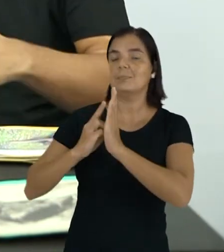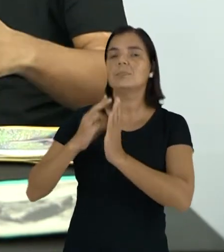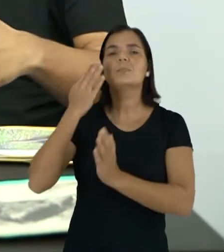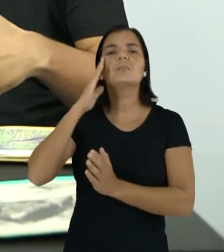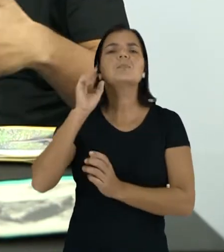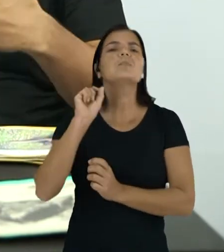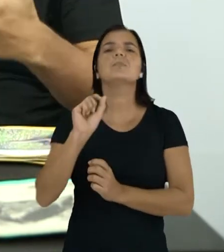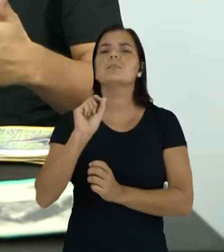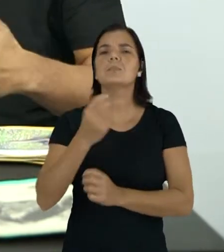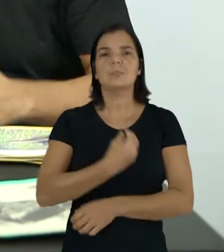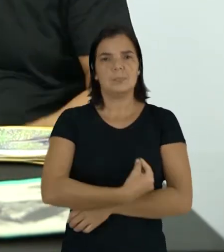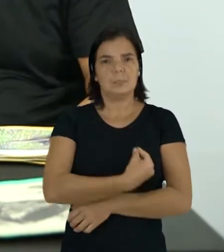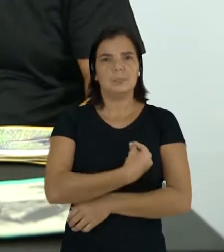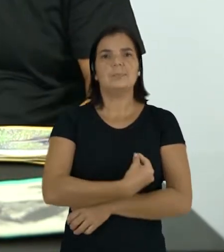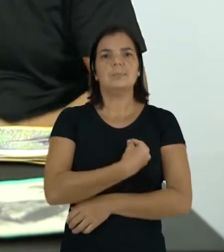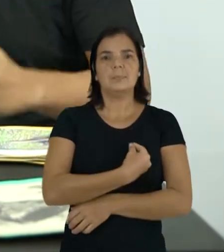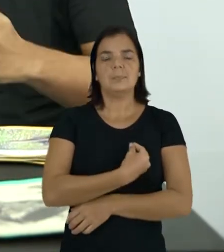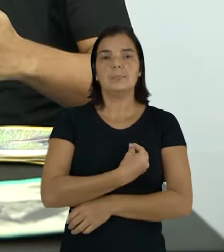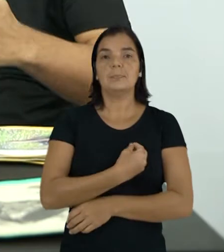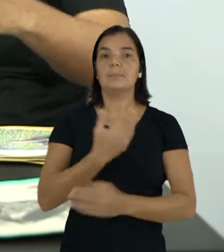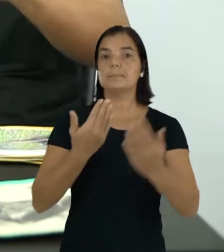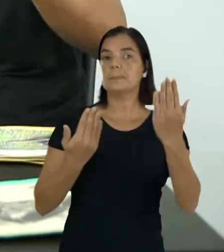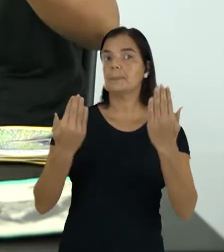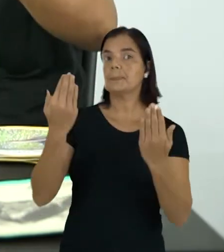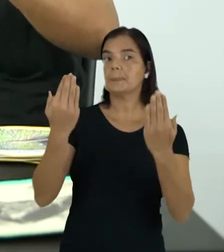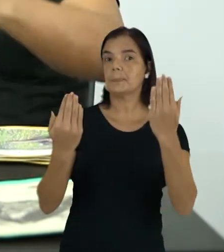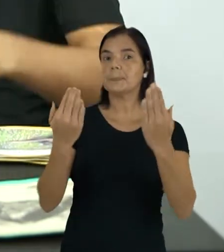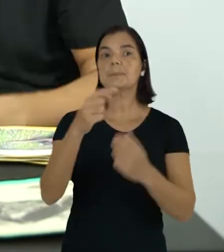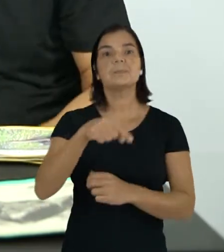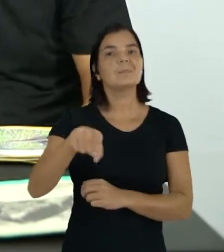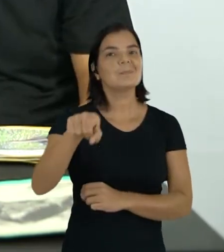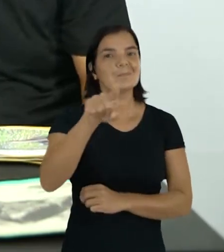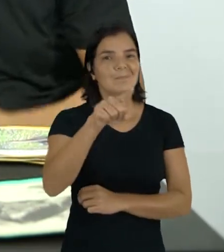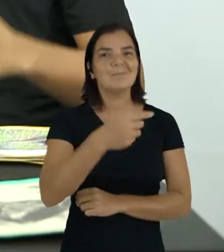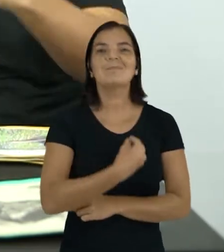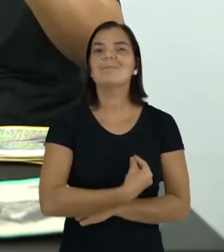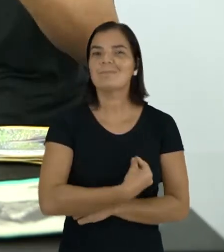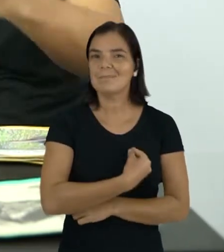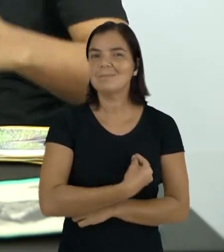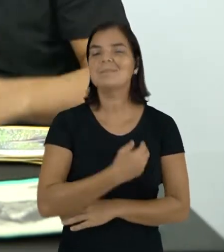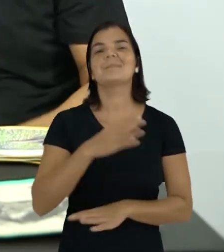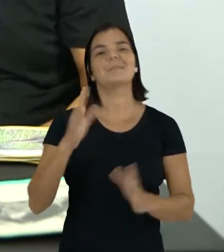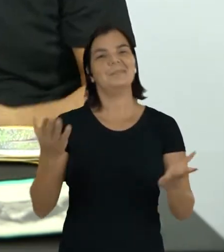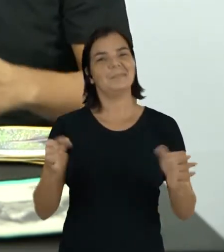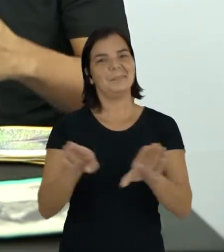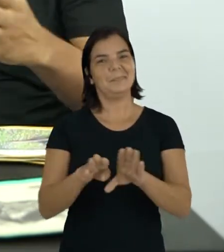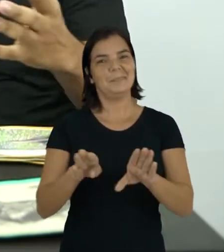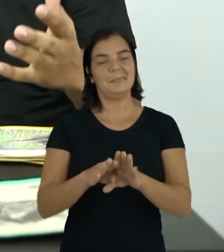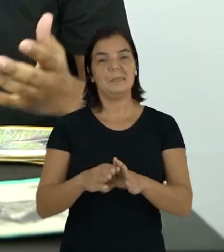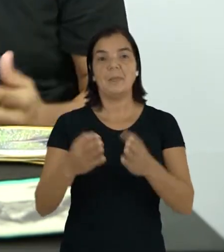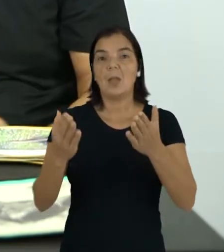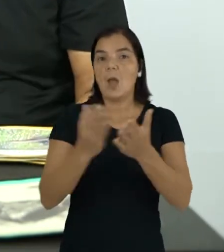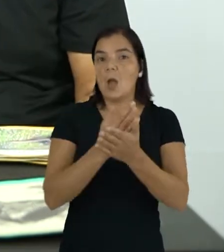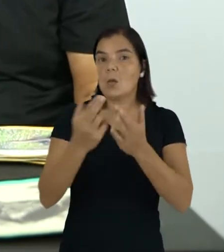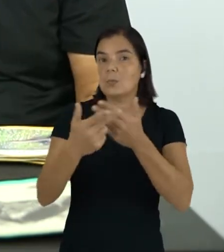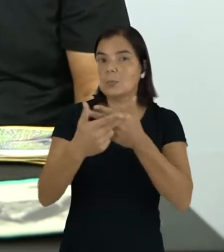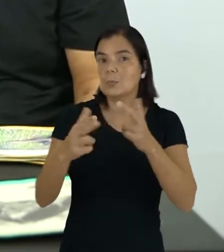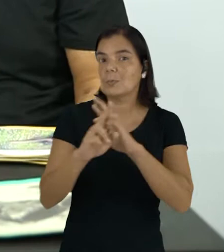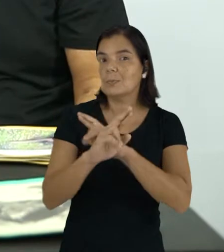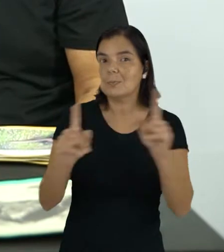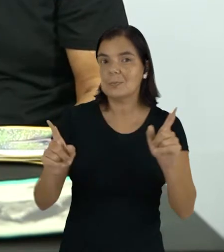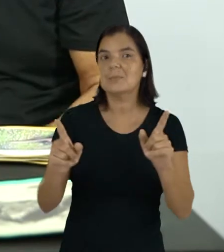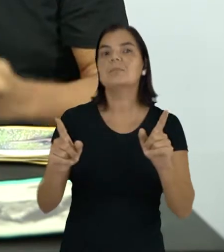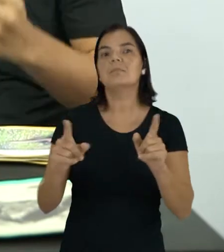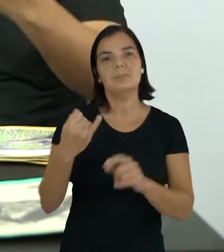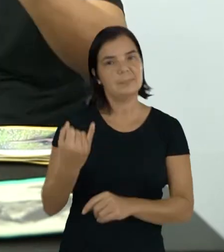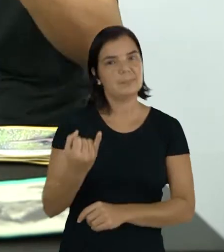entender um pouquinho como eles vivem, para comparar como vocês, amiguinhos, vivem. Provavelmente vocês vão ver algumas diferenças